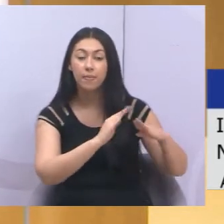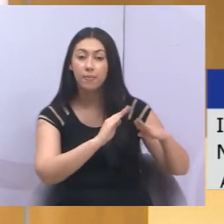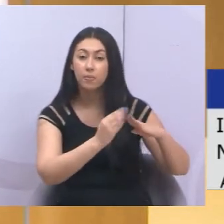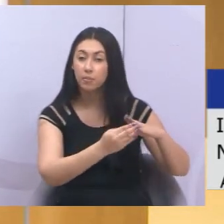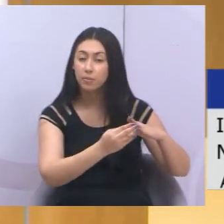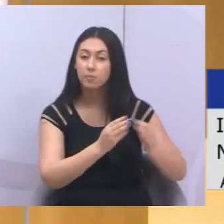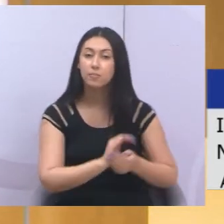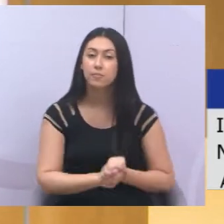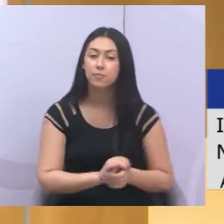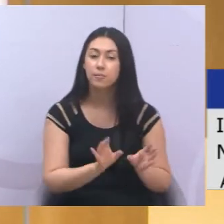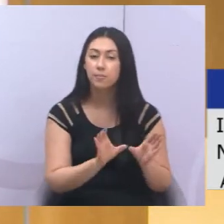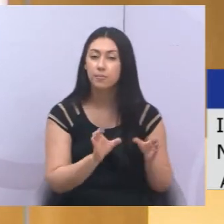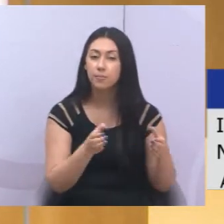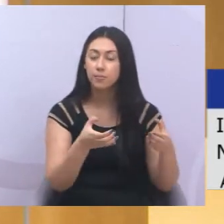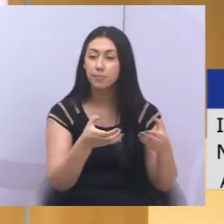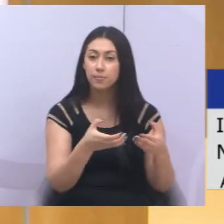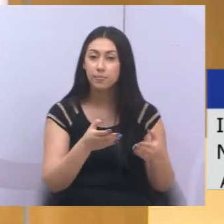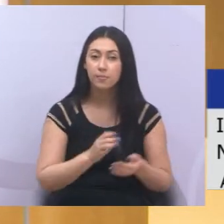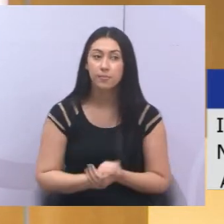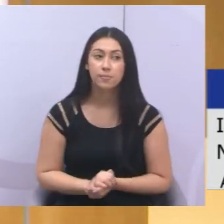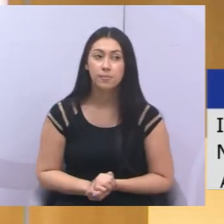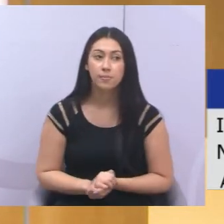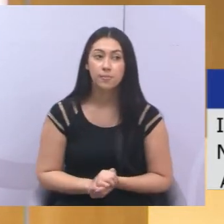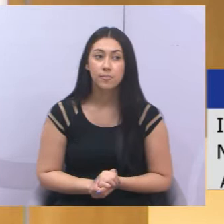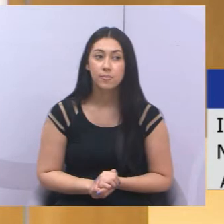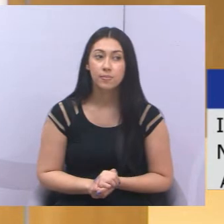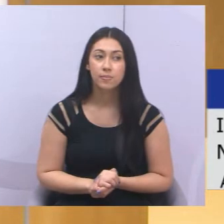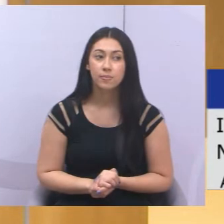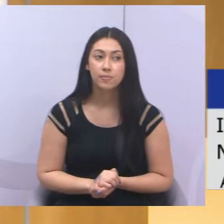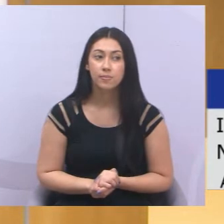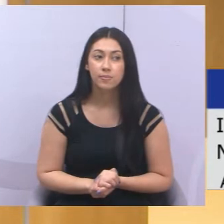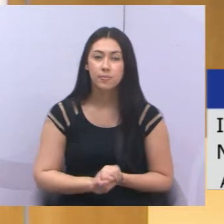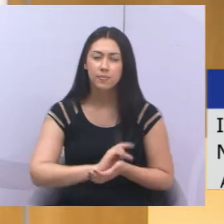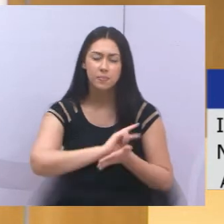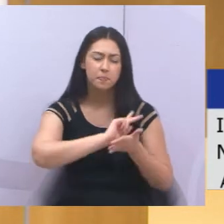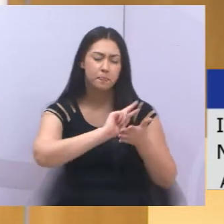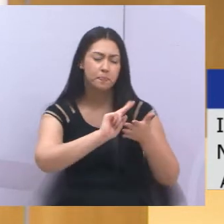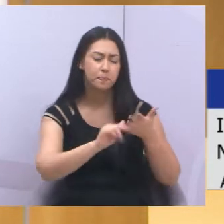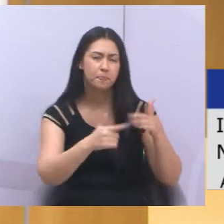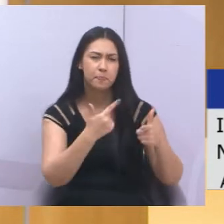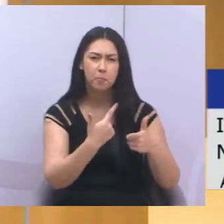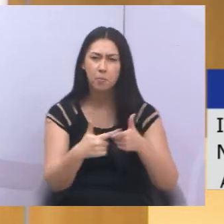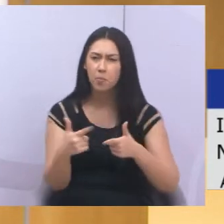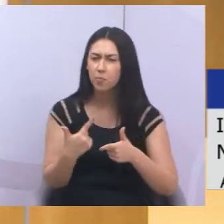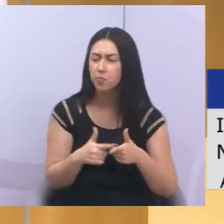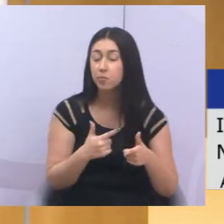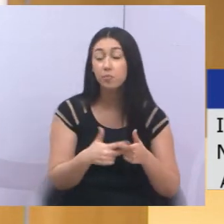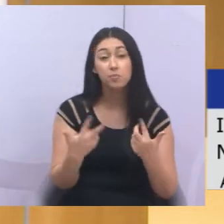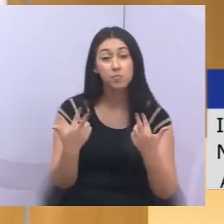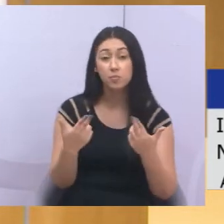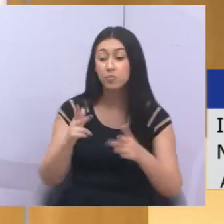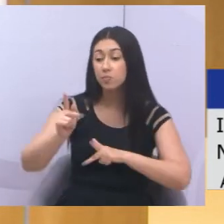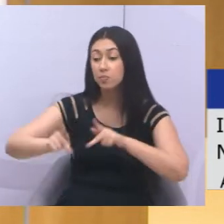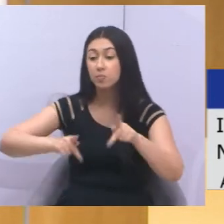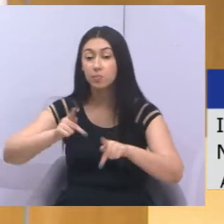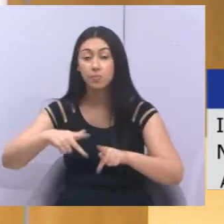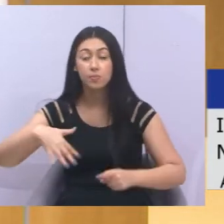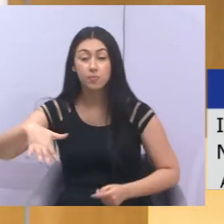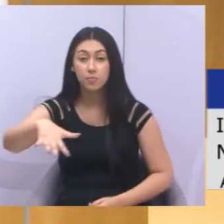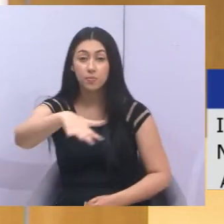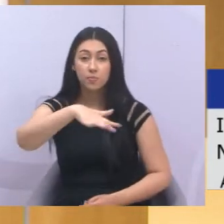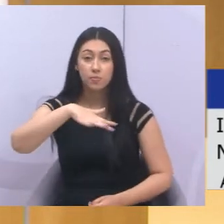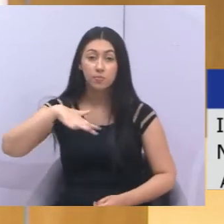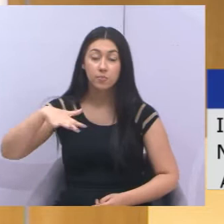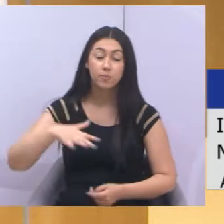a nossa comunidade, estavam passando por diversos problemas, assim como toda a população que está enfrentando